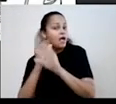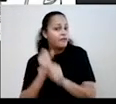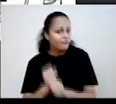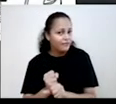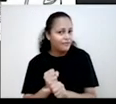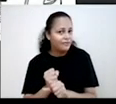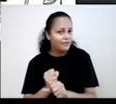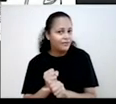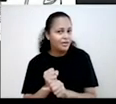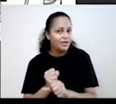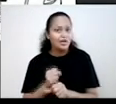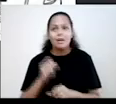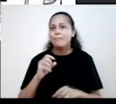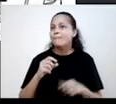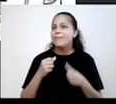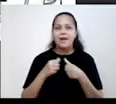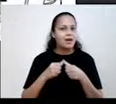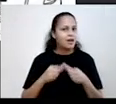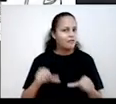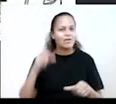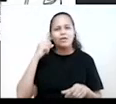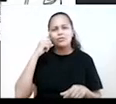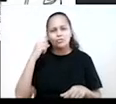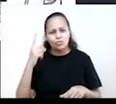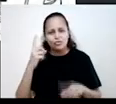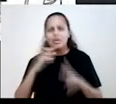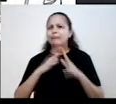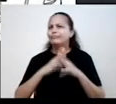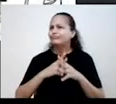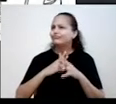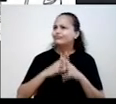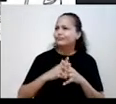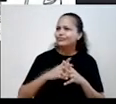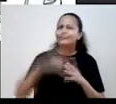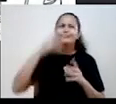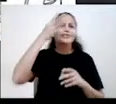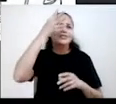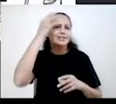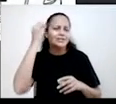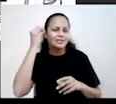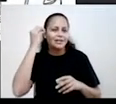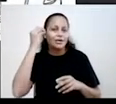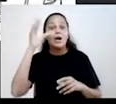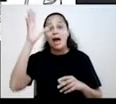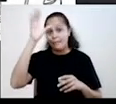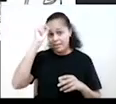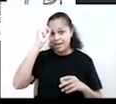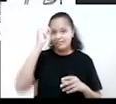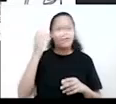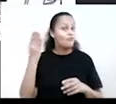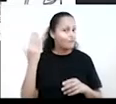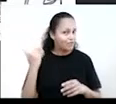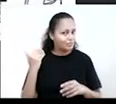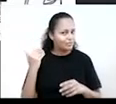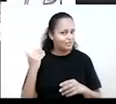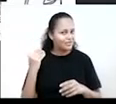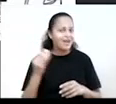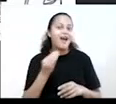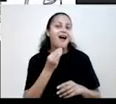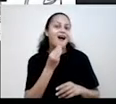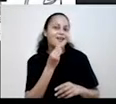dúvida. Aproveite para aquilo que ficou um pouquinho complicado, não entende bem ou que esqueceu, aprenda. Vamos lá,